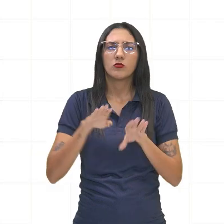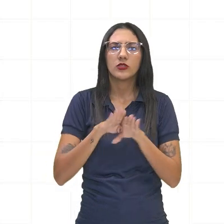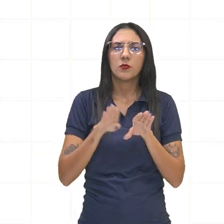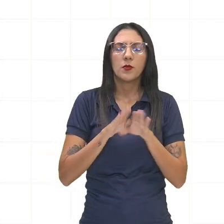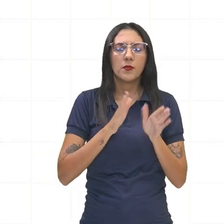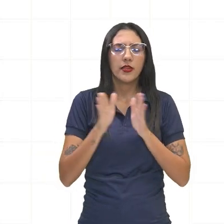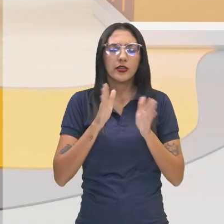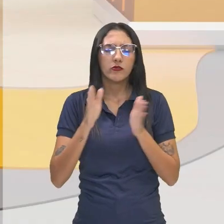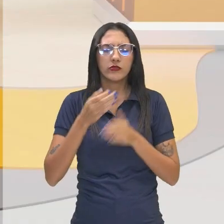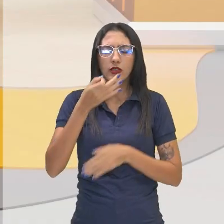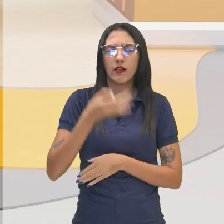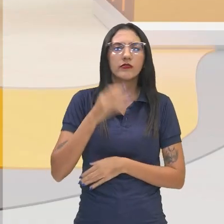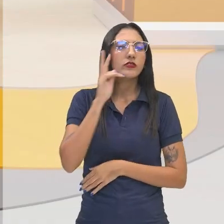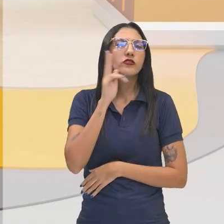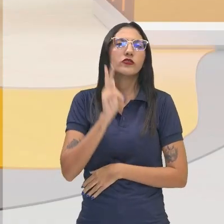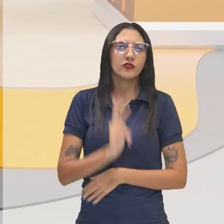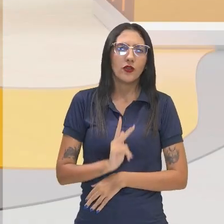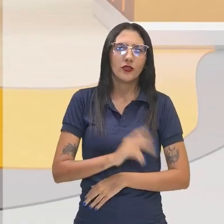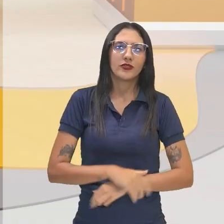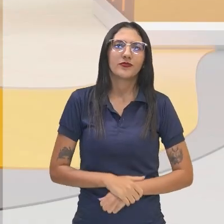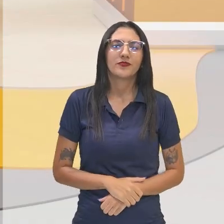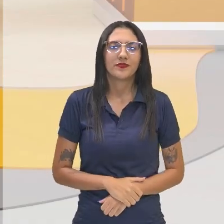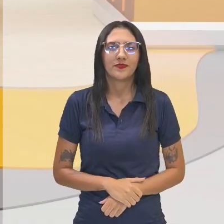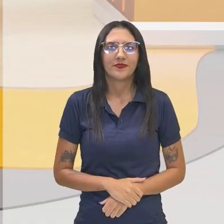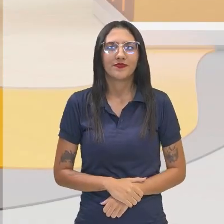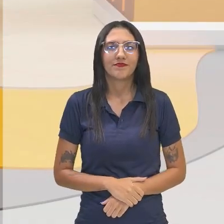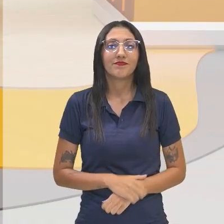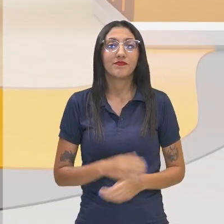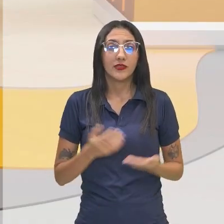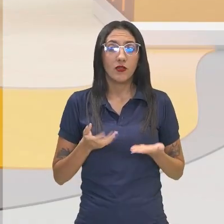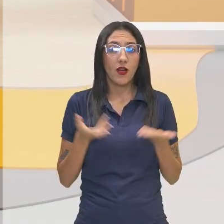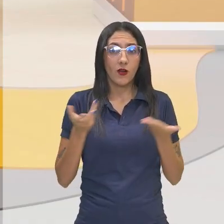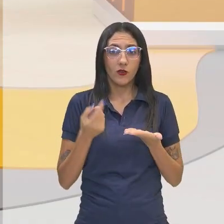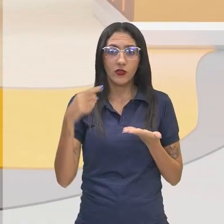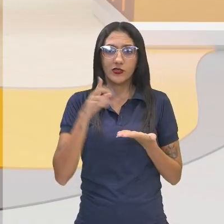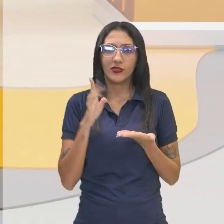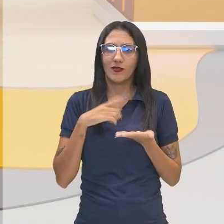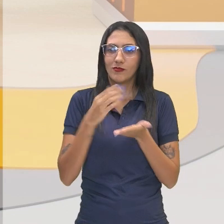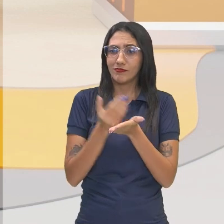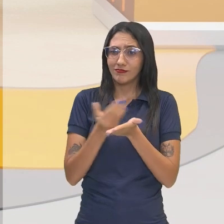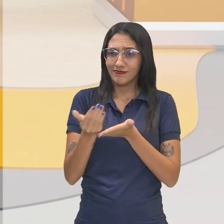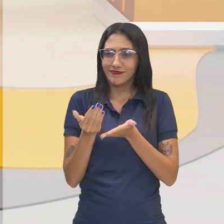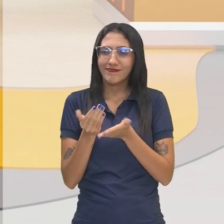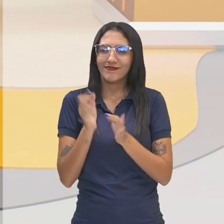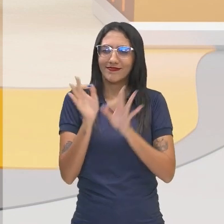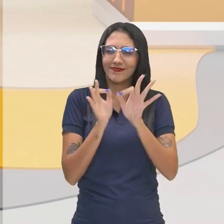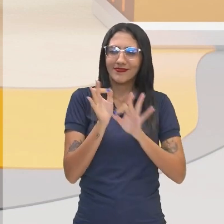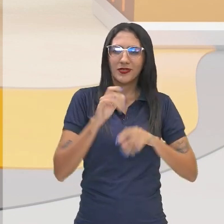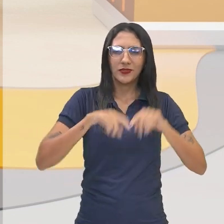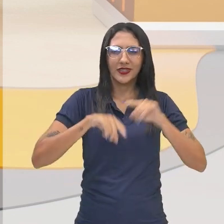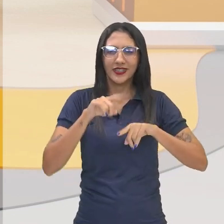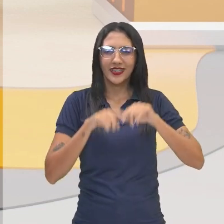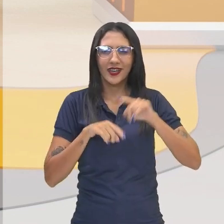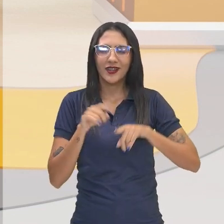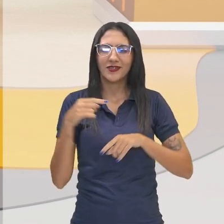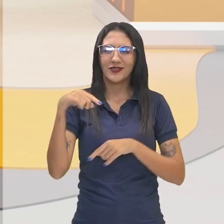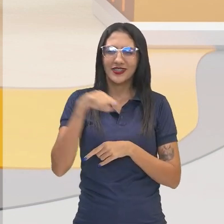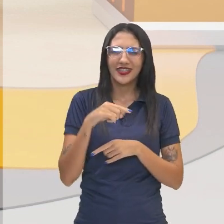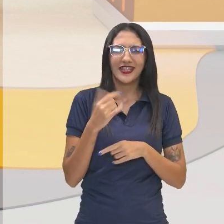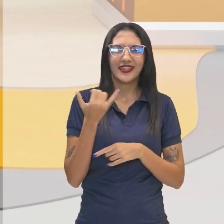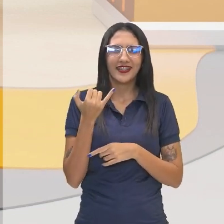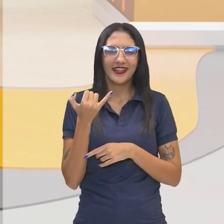na história. E agora você já separa o seu caderno, as suas canetas